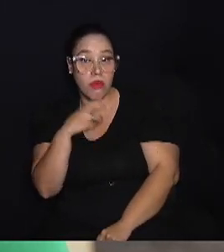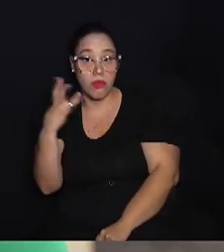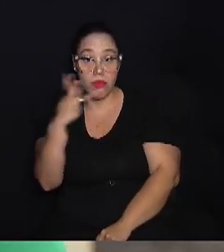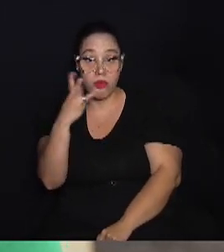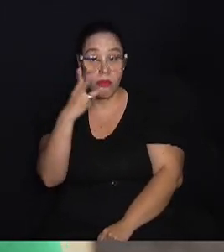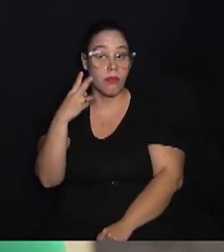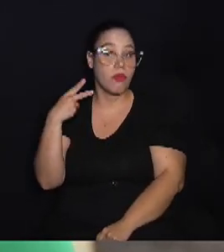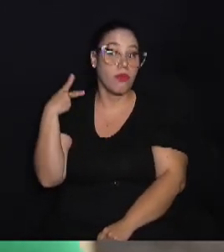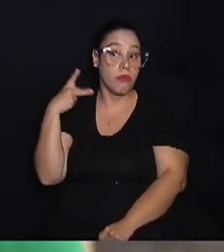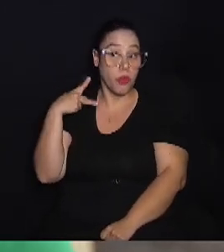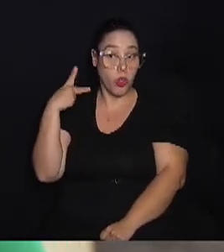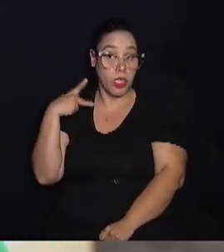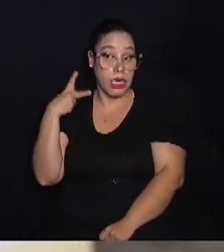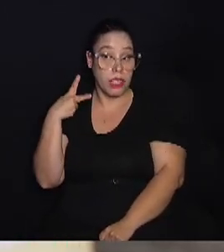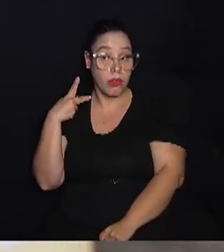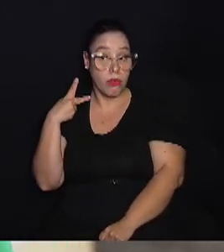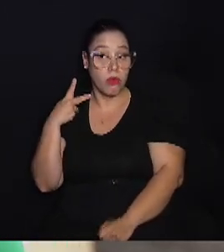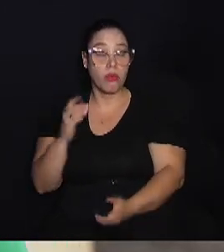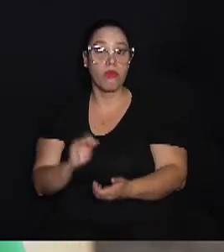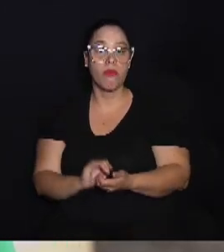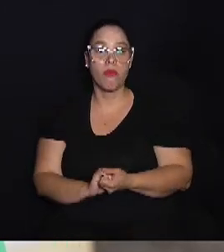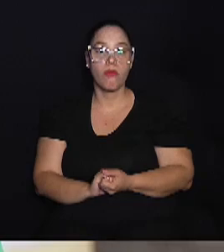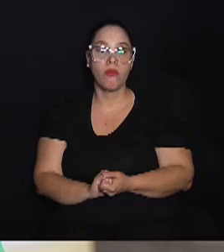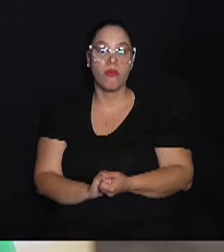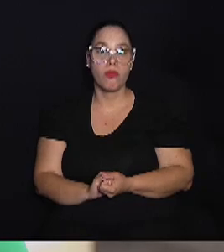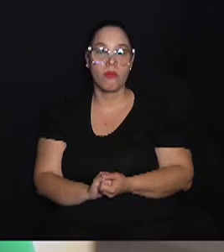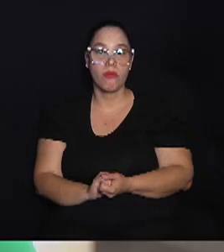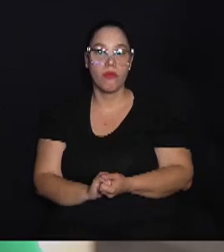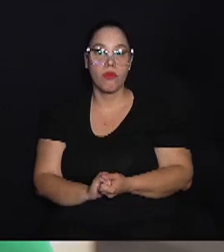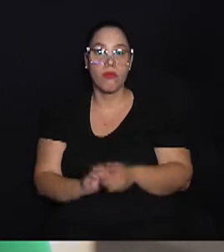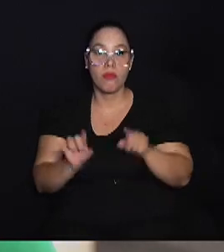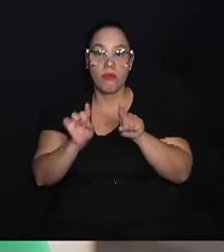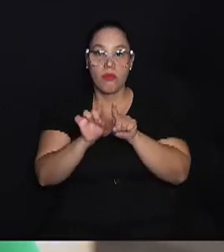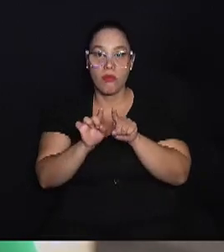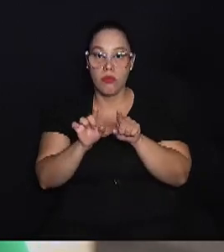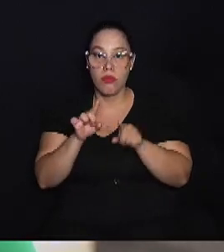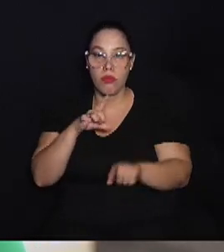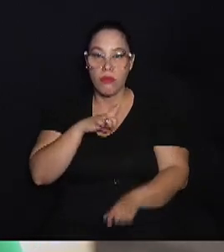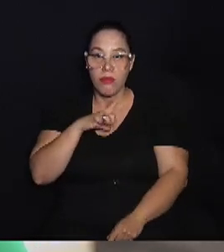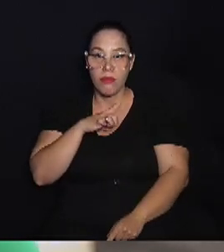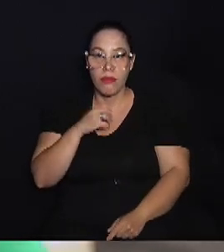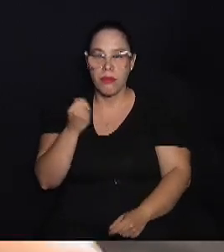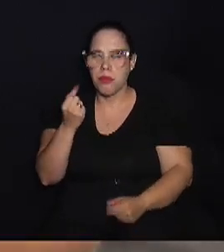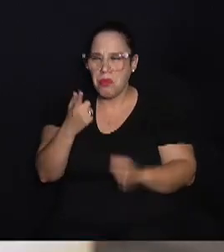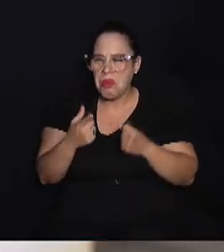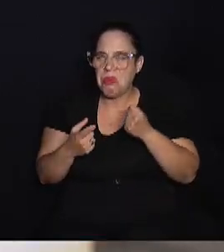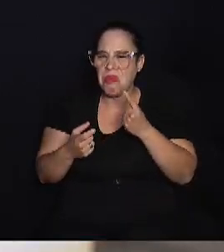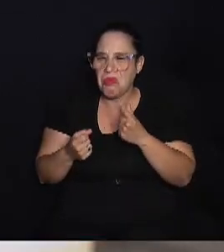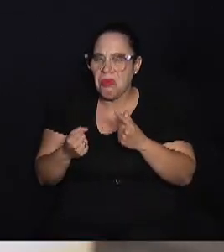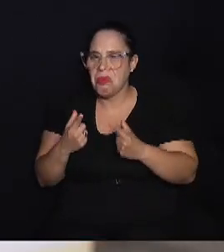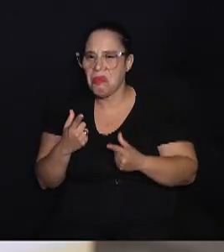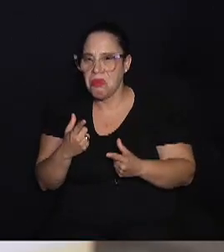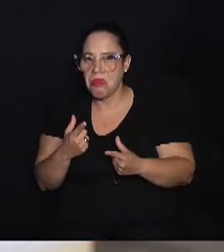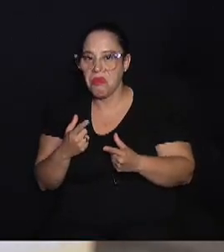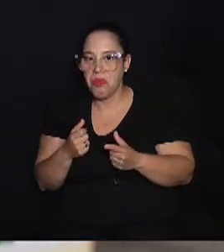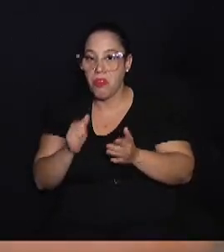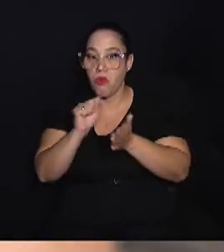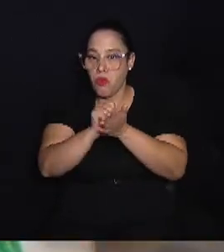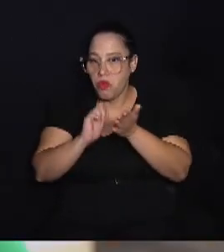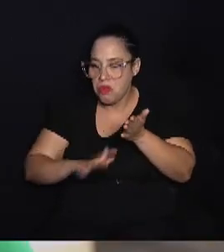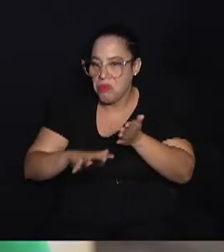33 vereadores e eles têm um monte de funções.